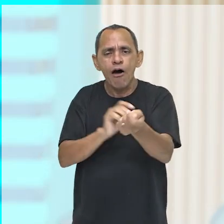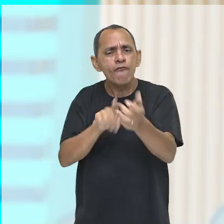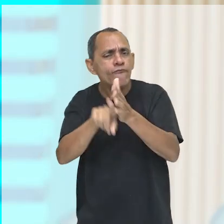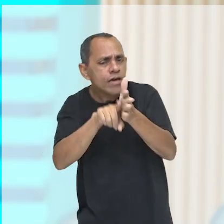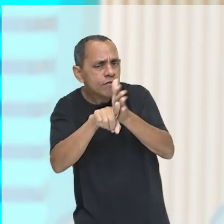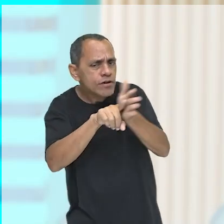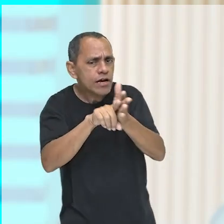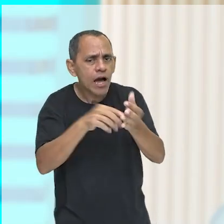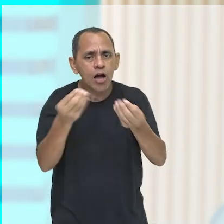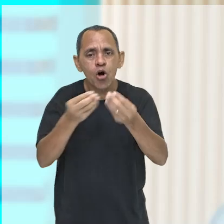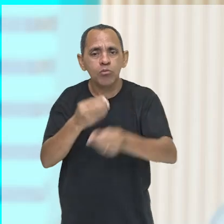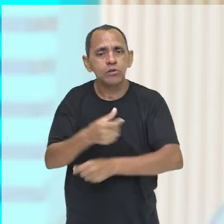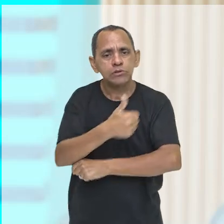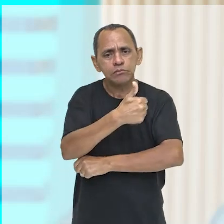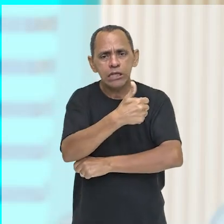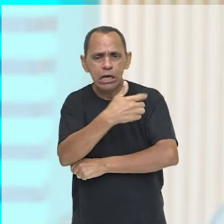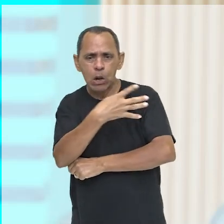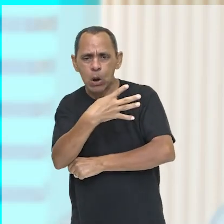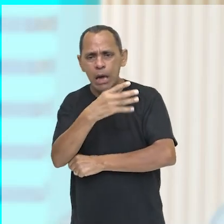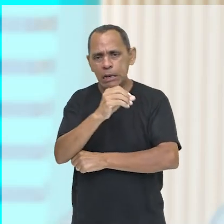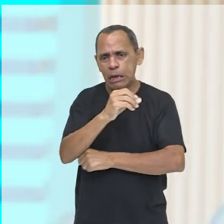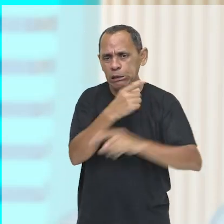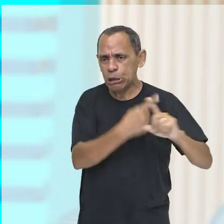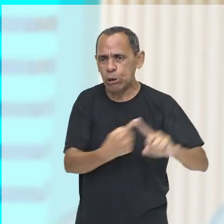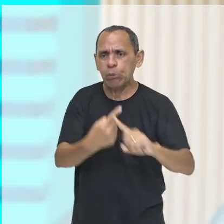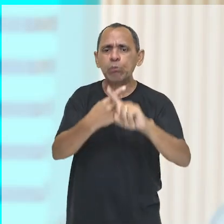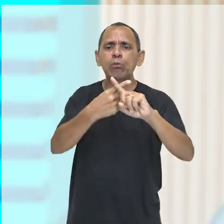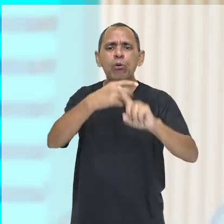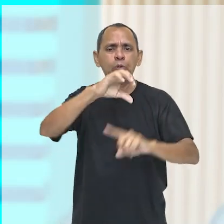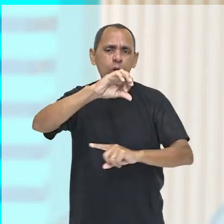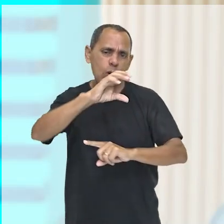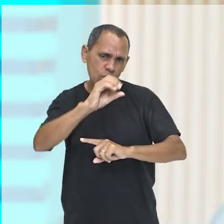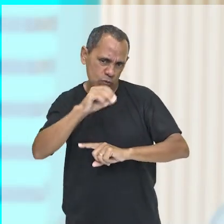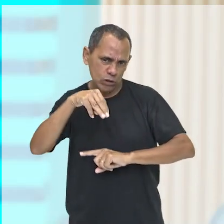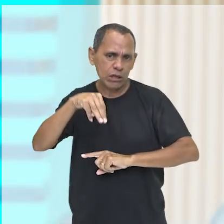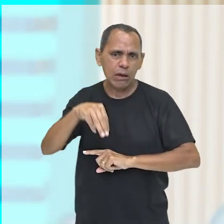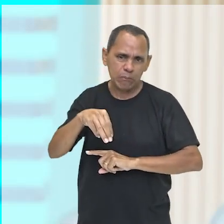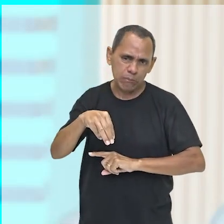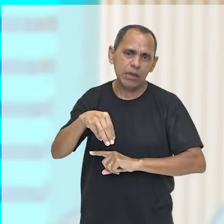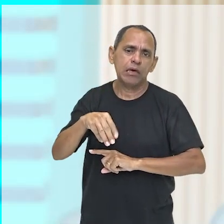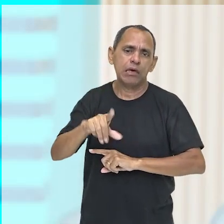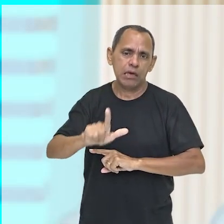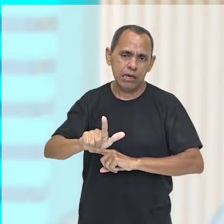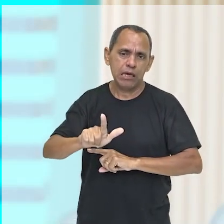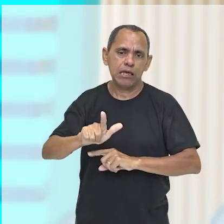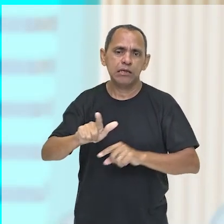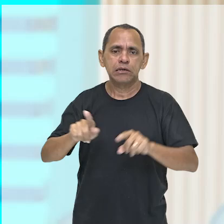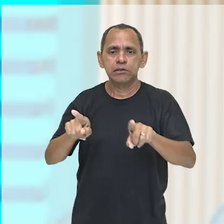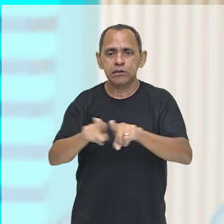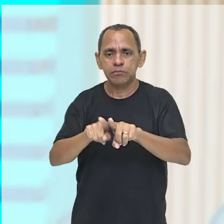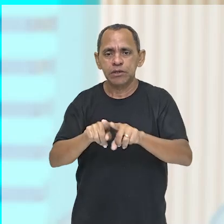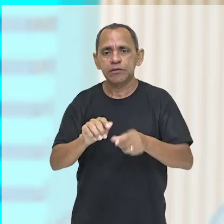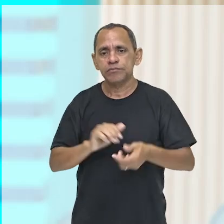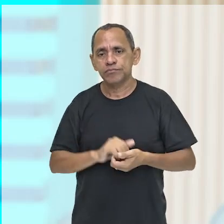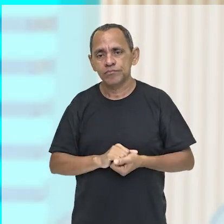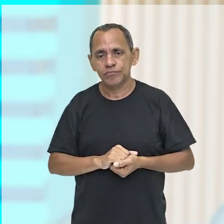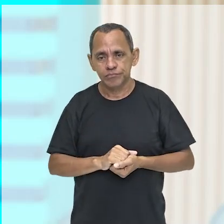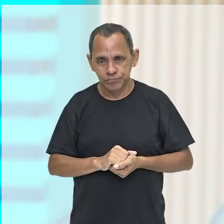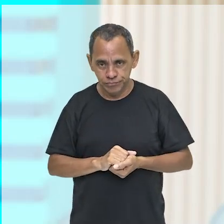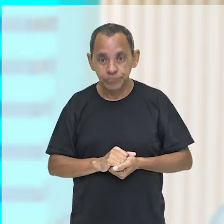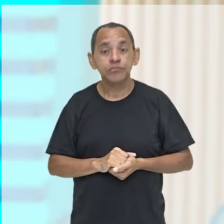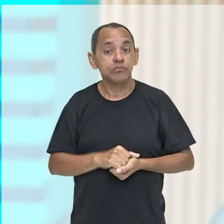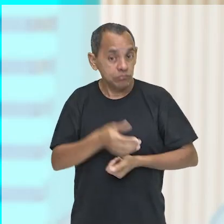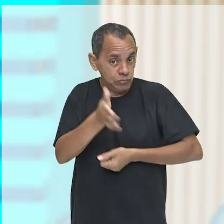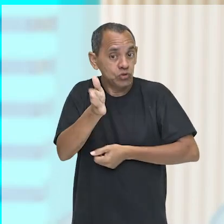você 140 por 90 milímetros de mercúrio, mmHg. Você está já